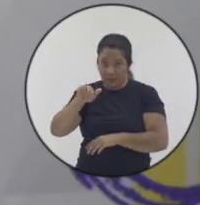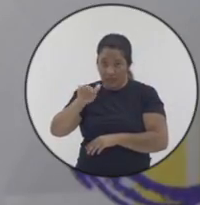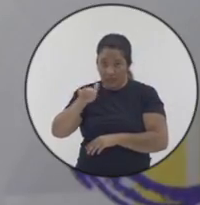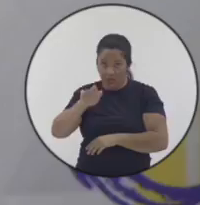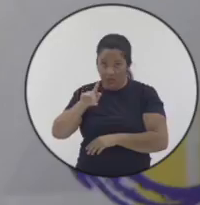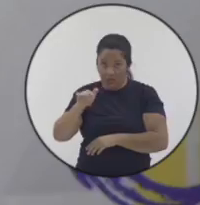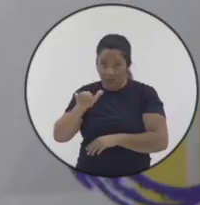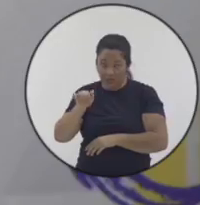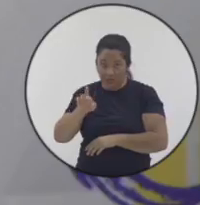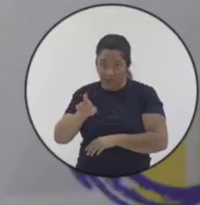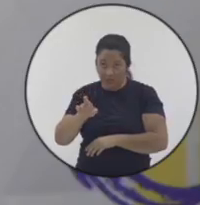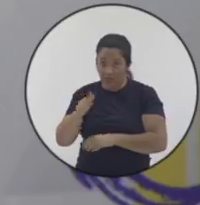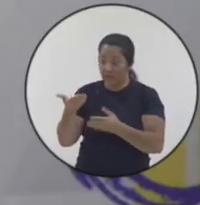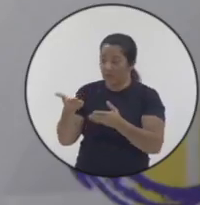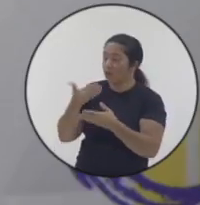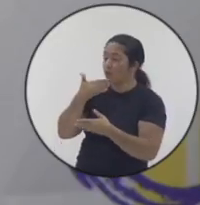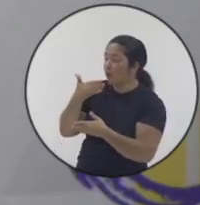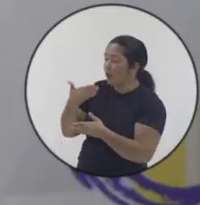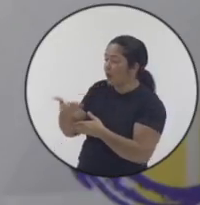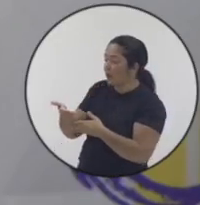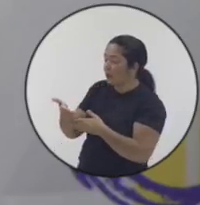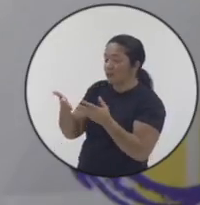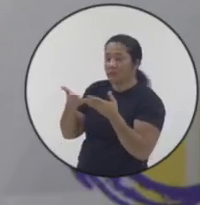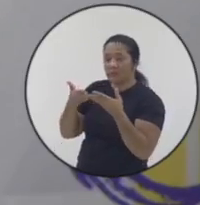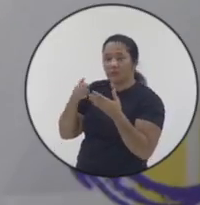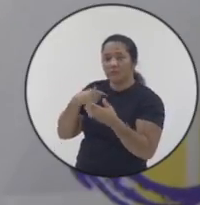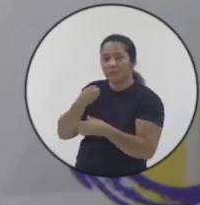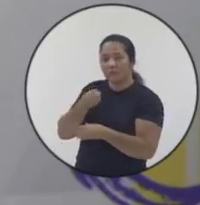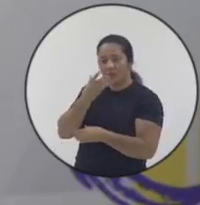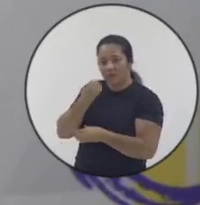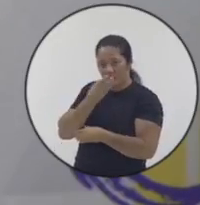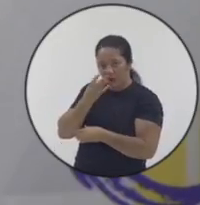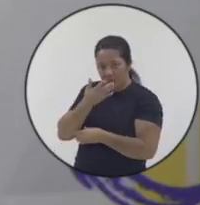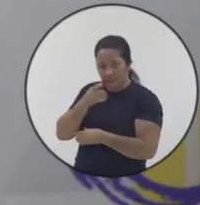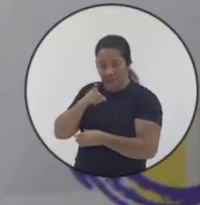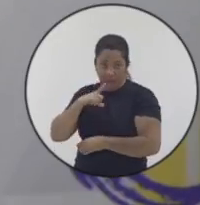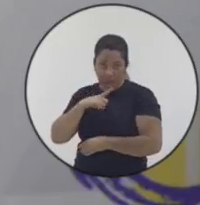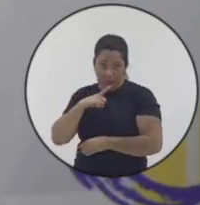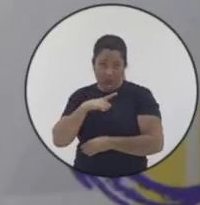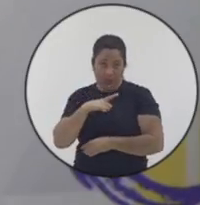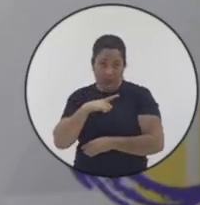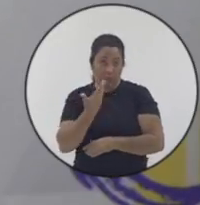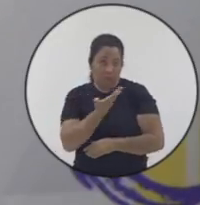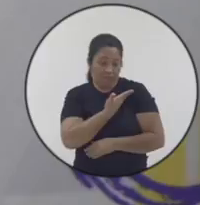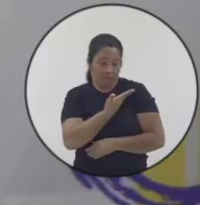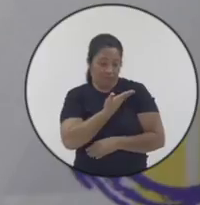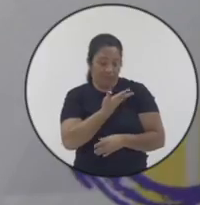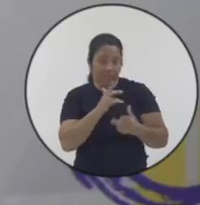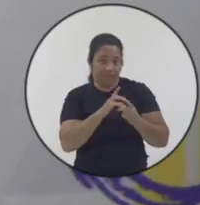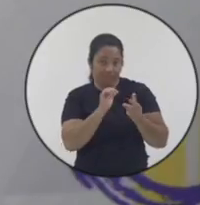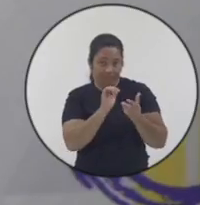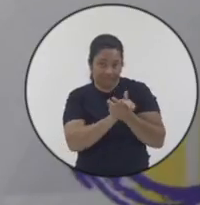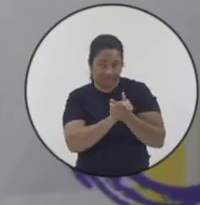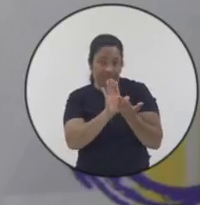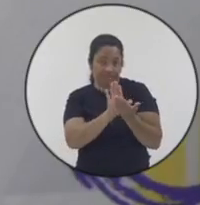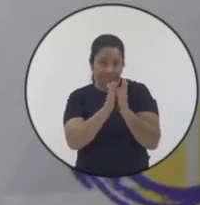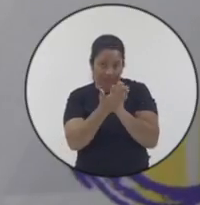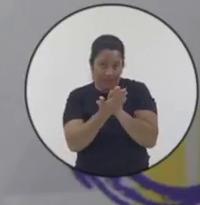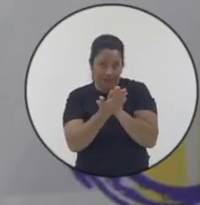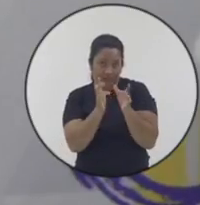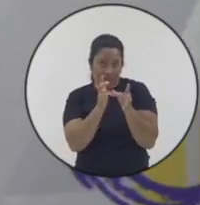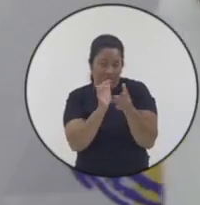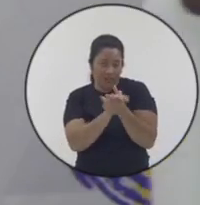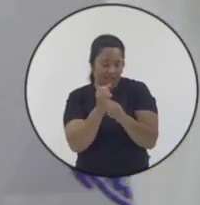que eu vou até pedir licença a ela que está em casa para contar um pouco a história. Eu tenho uma companheira que também é trans e a gente vem transicionando junto. A gente já está junto há